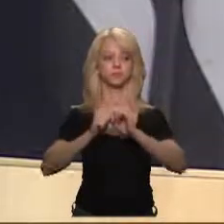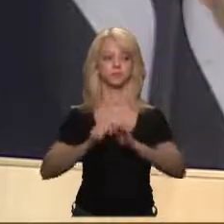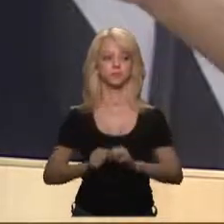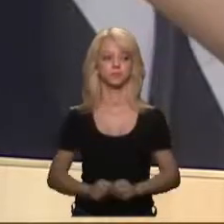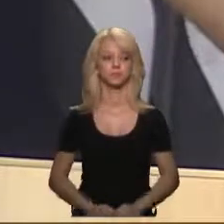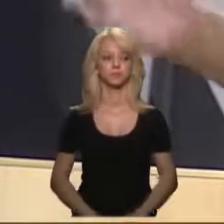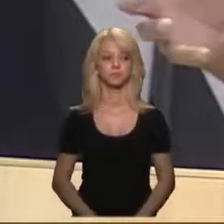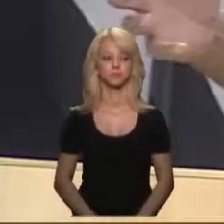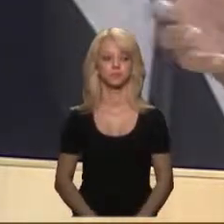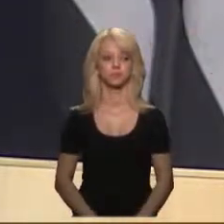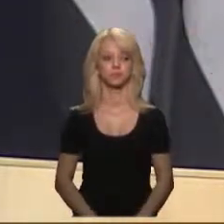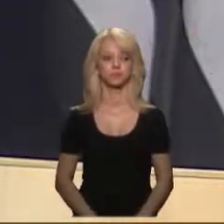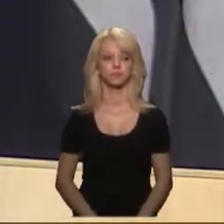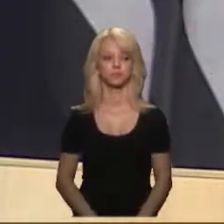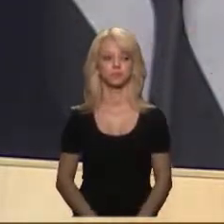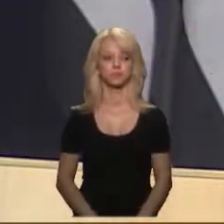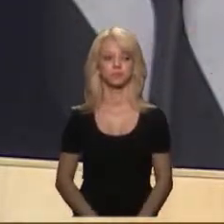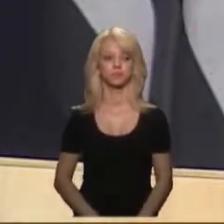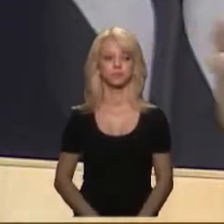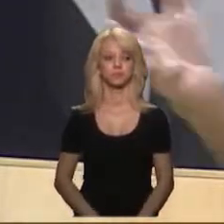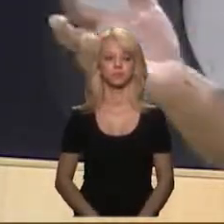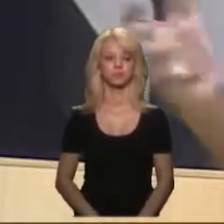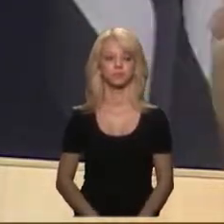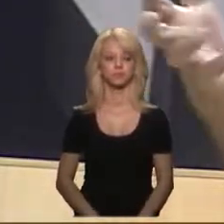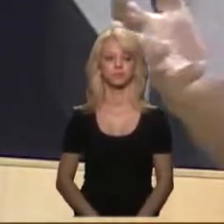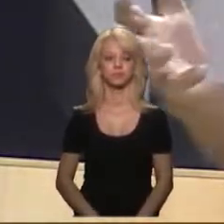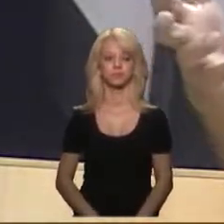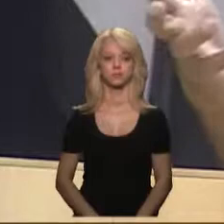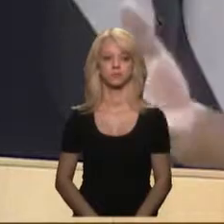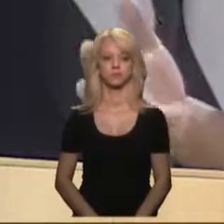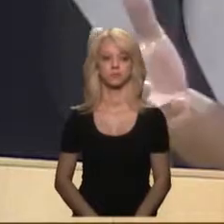comunidade, ou do interesse da cidade, eu queria que você colocasse